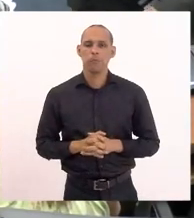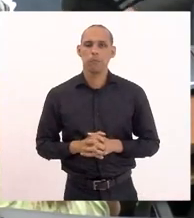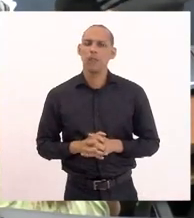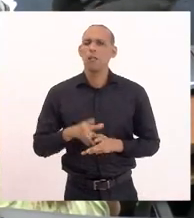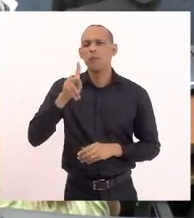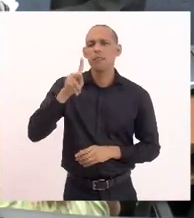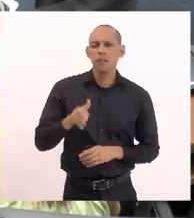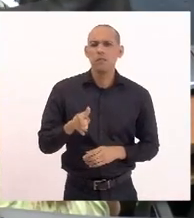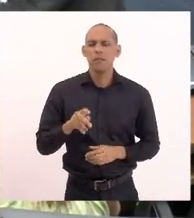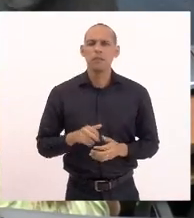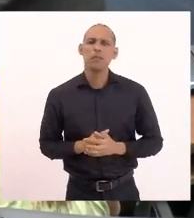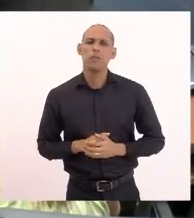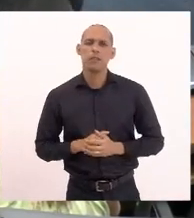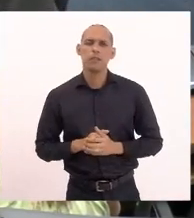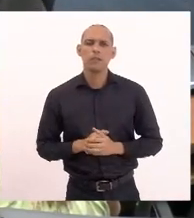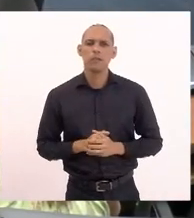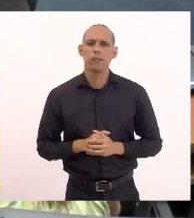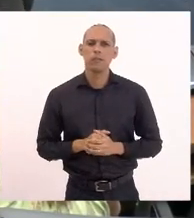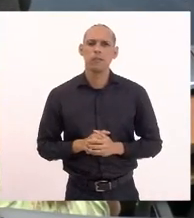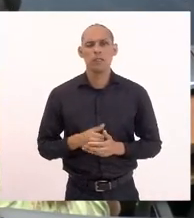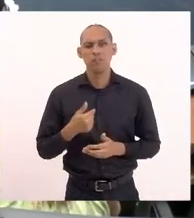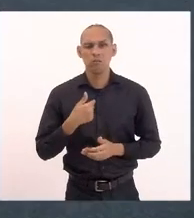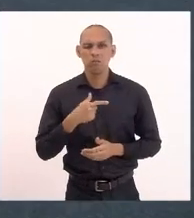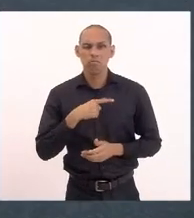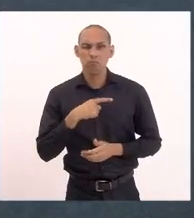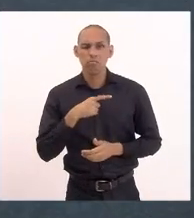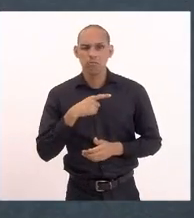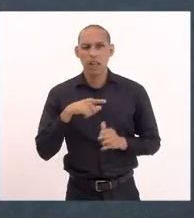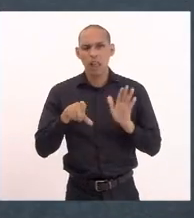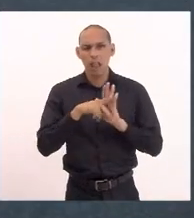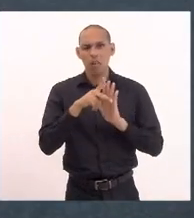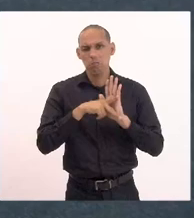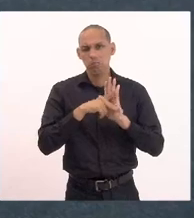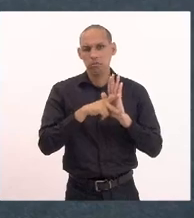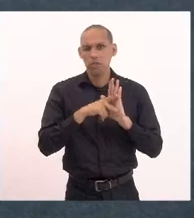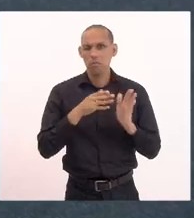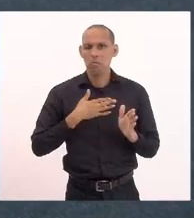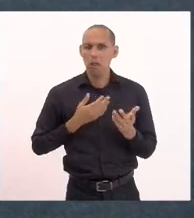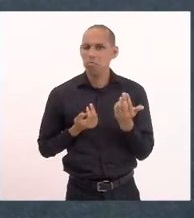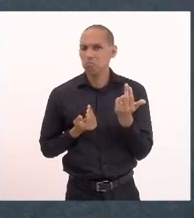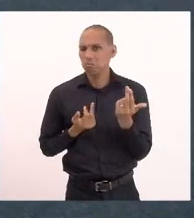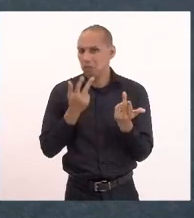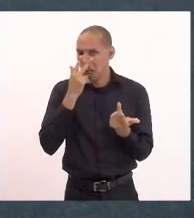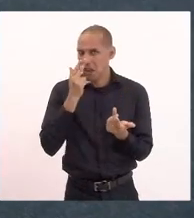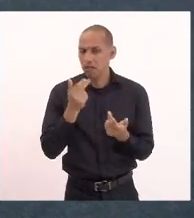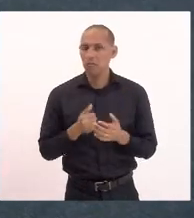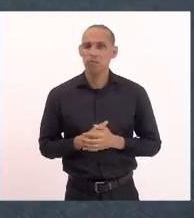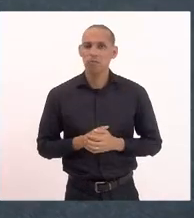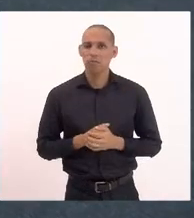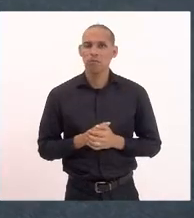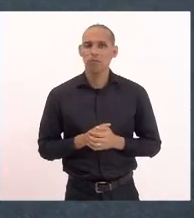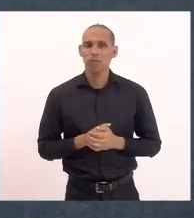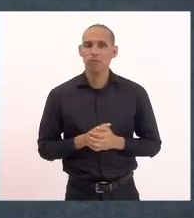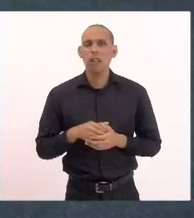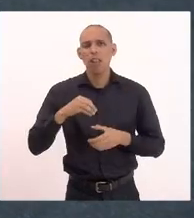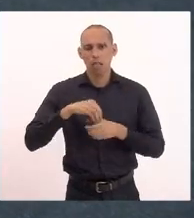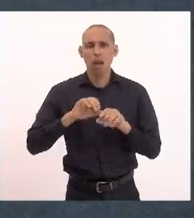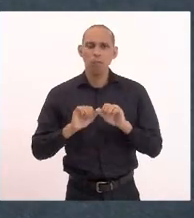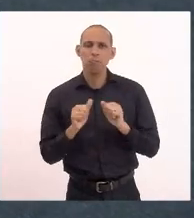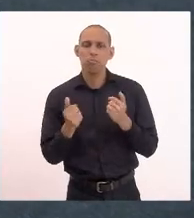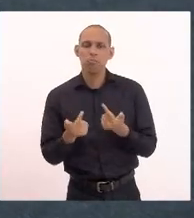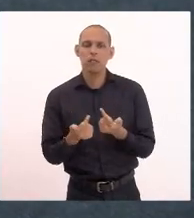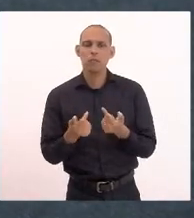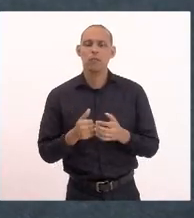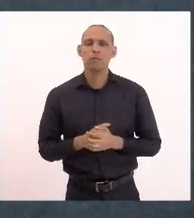Senhor presidente, eu tenho um projeto de lei meu semelhante em tramitação na Assembleia